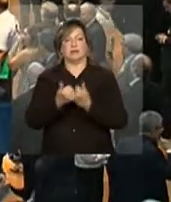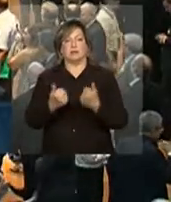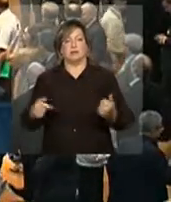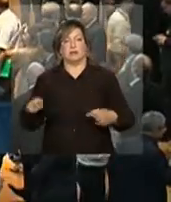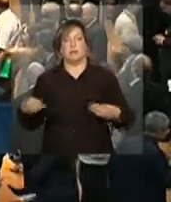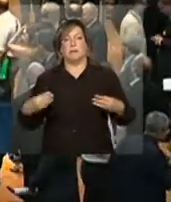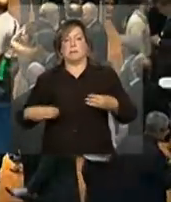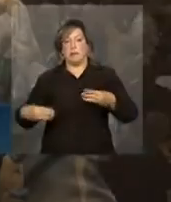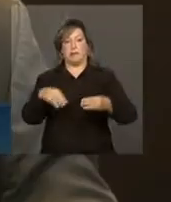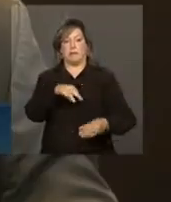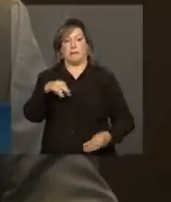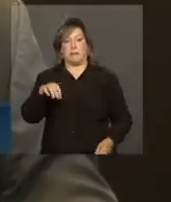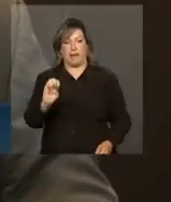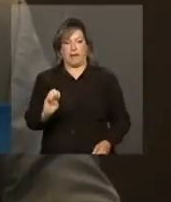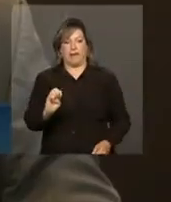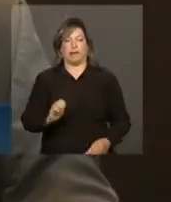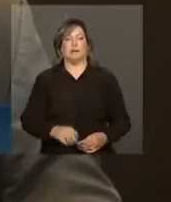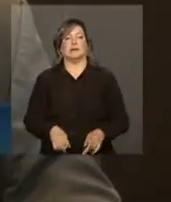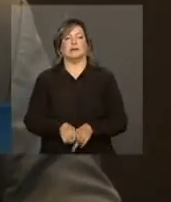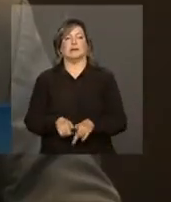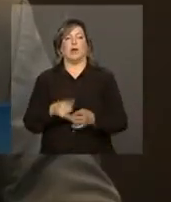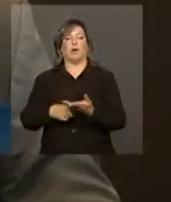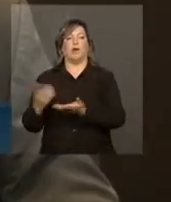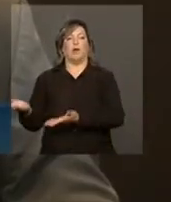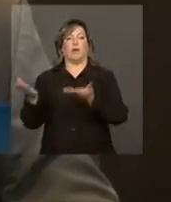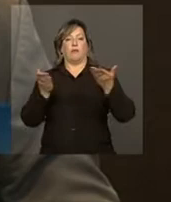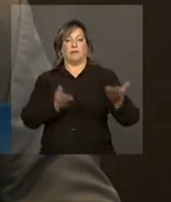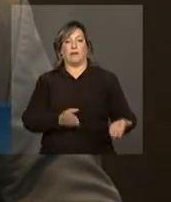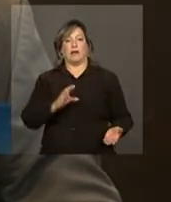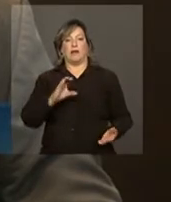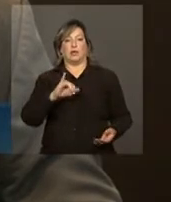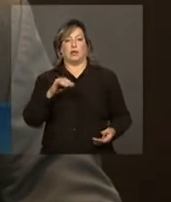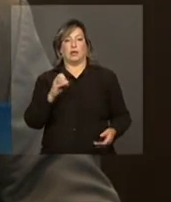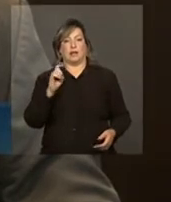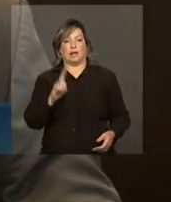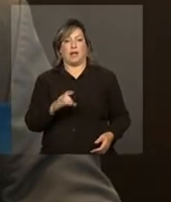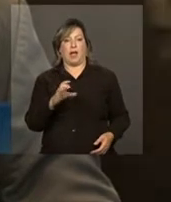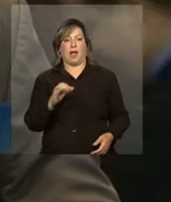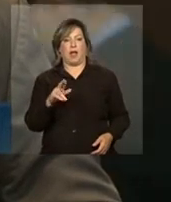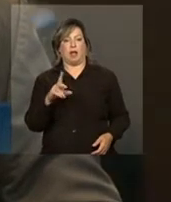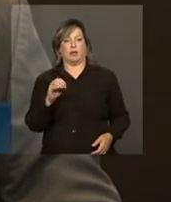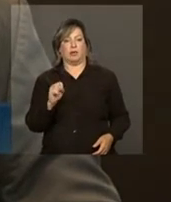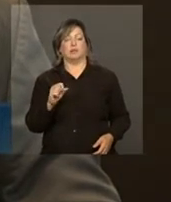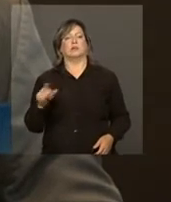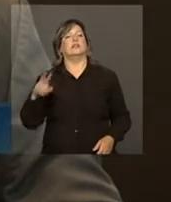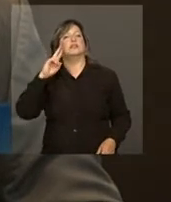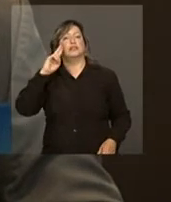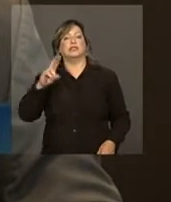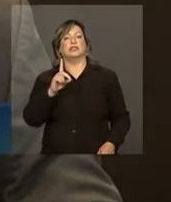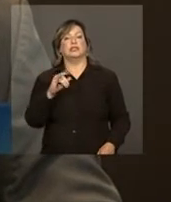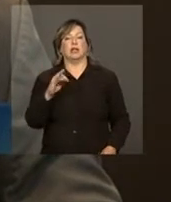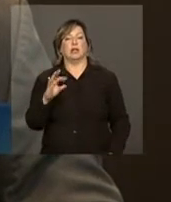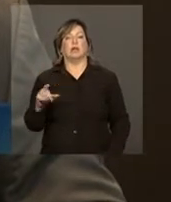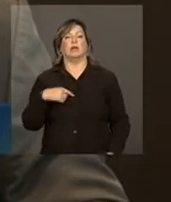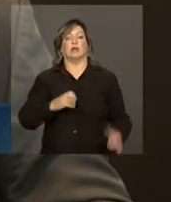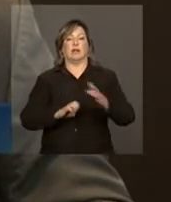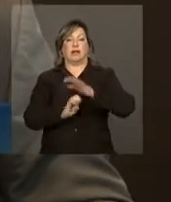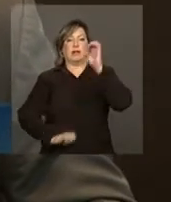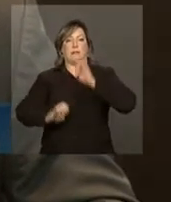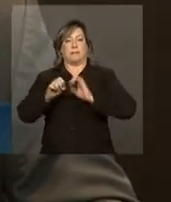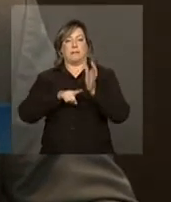ministério de Minas e energia e convido também o senhor José Carlos Miranda Farias diretor da empresa de